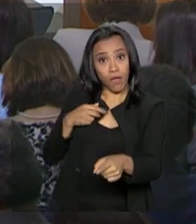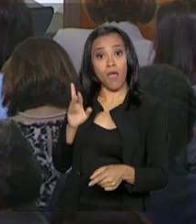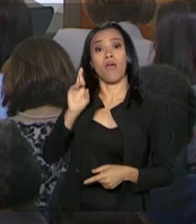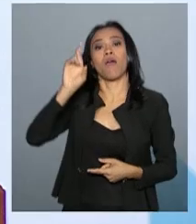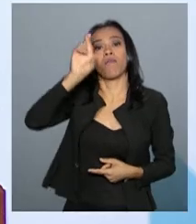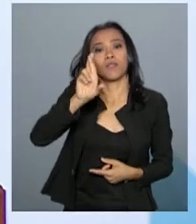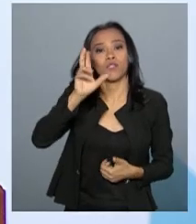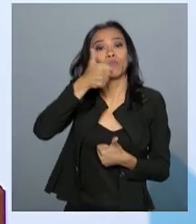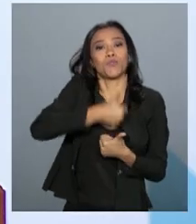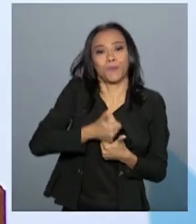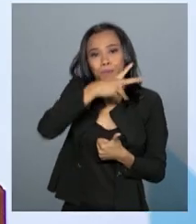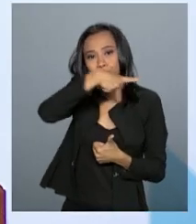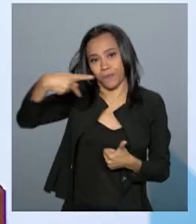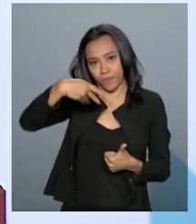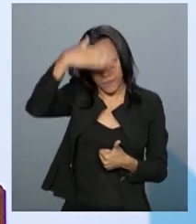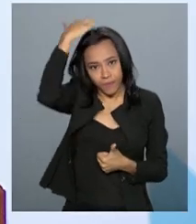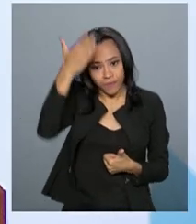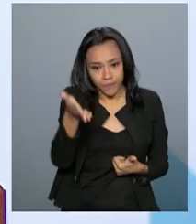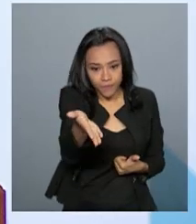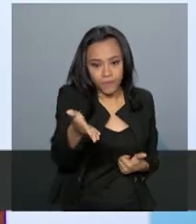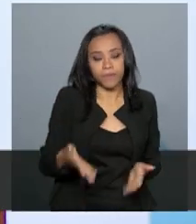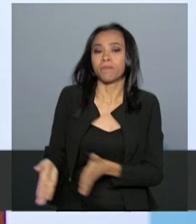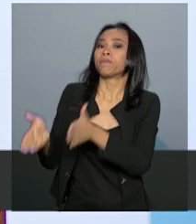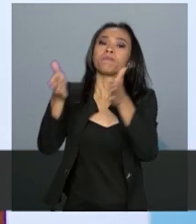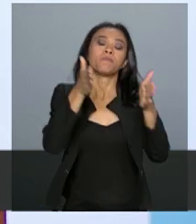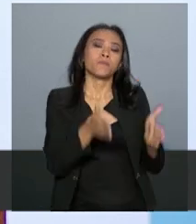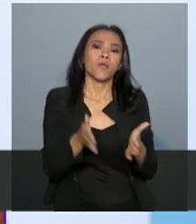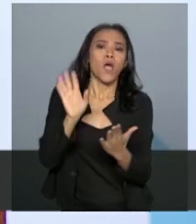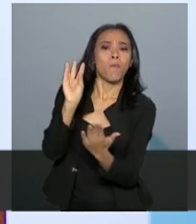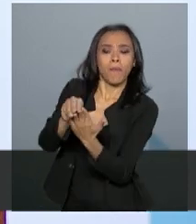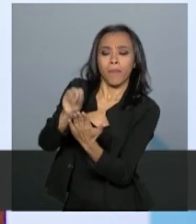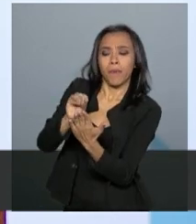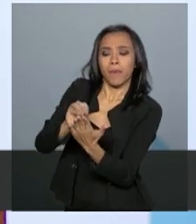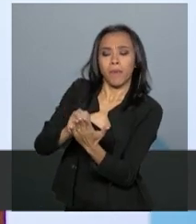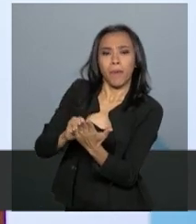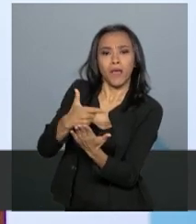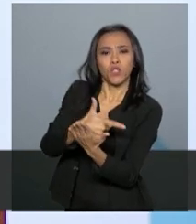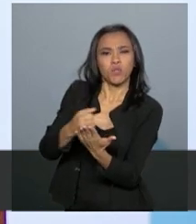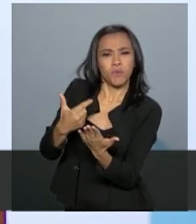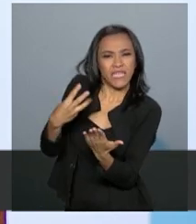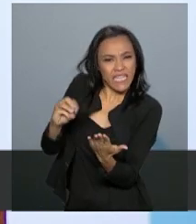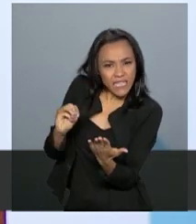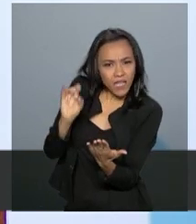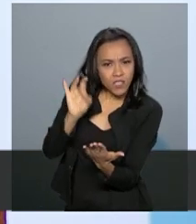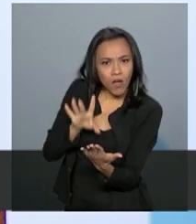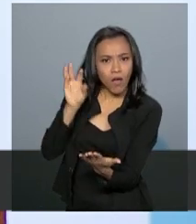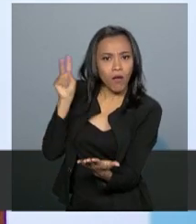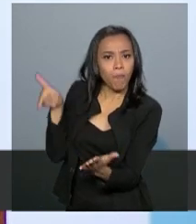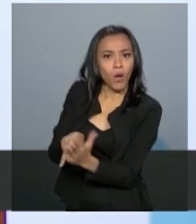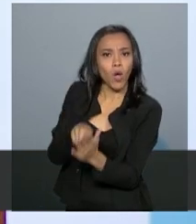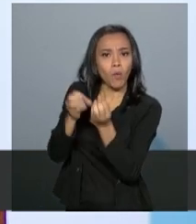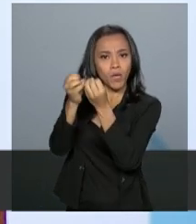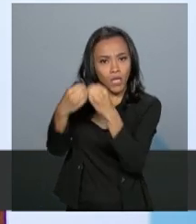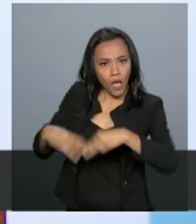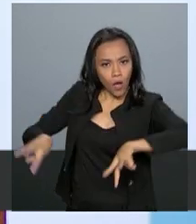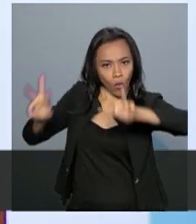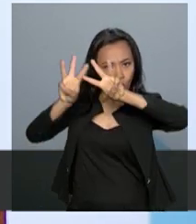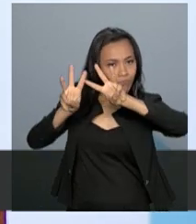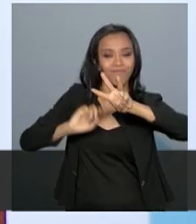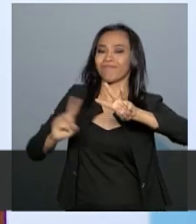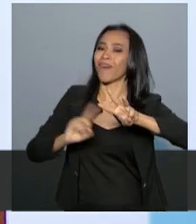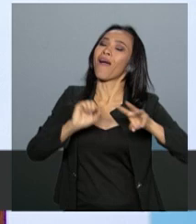o evento a agenda 2030 não é só uma agenda da ouro é uma agenda do brasil